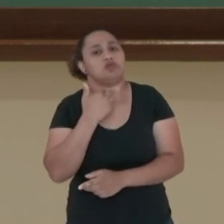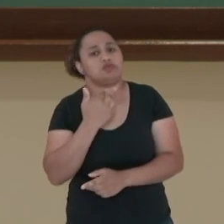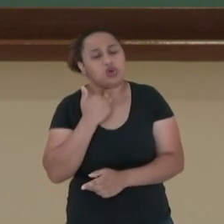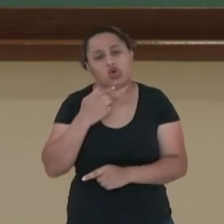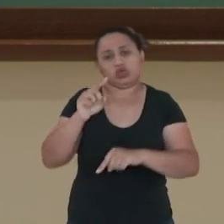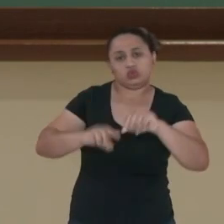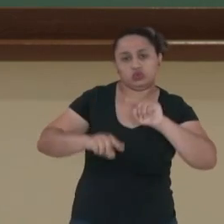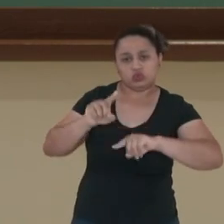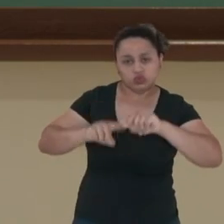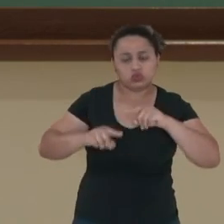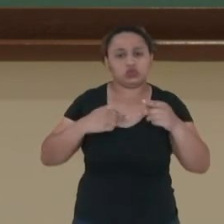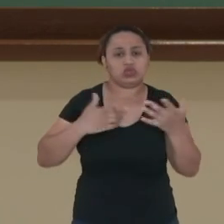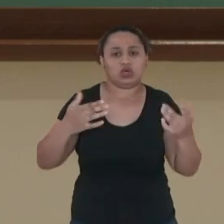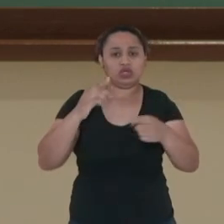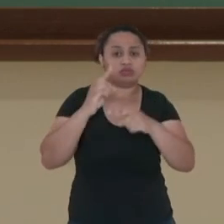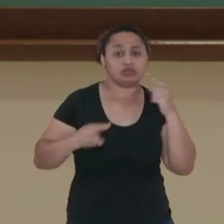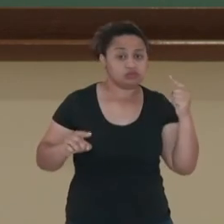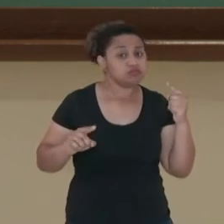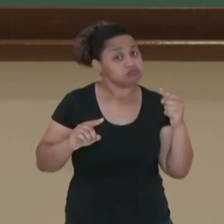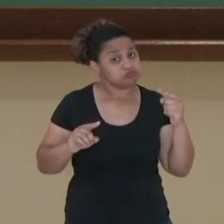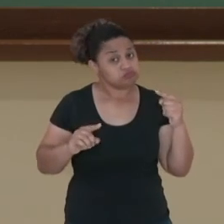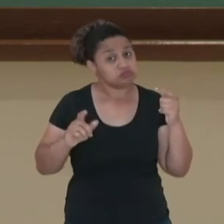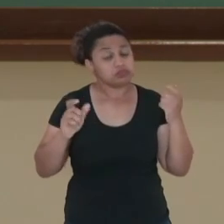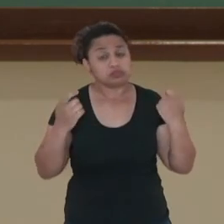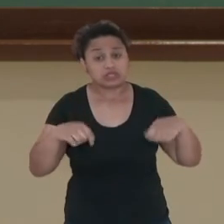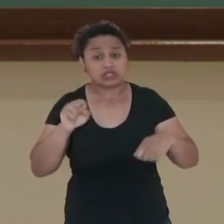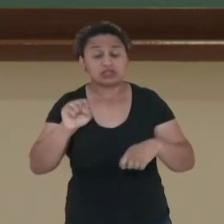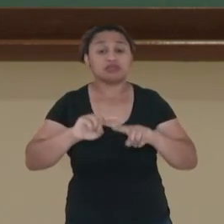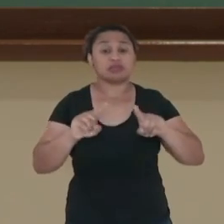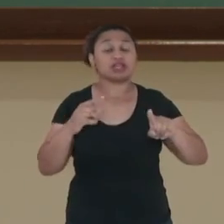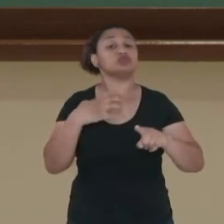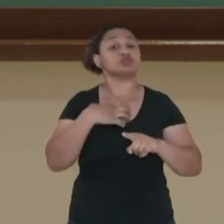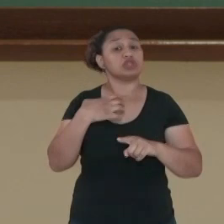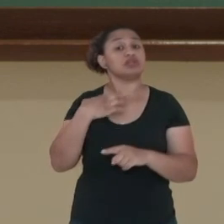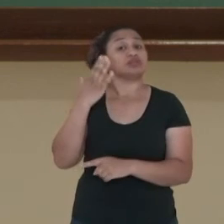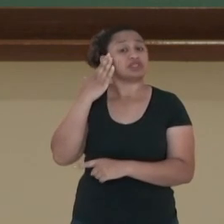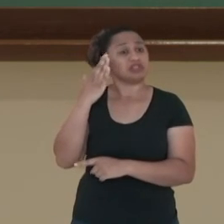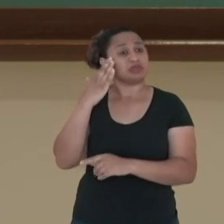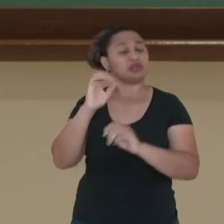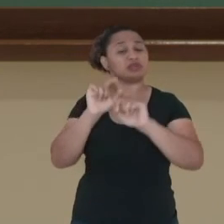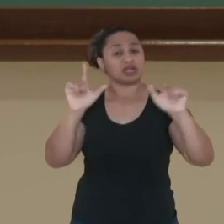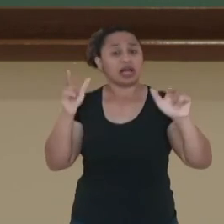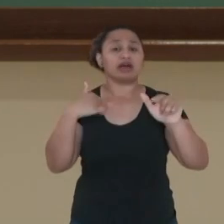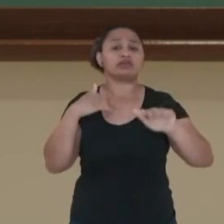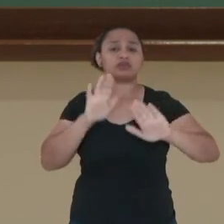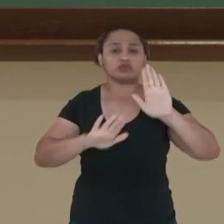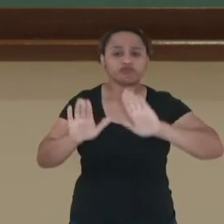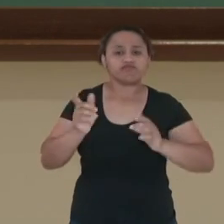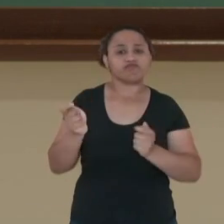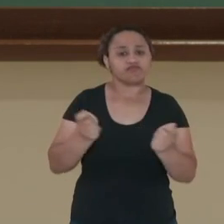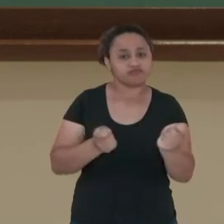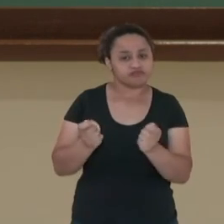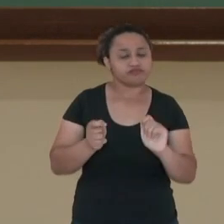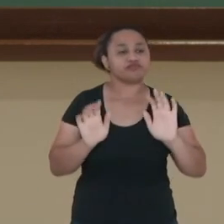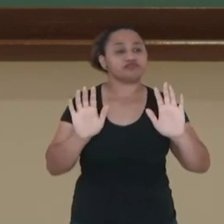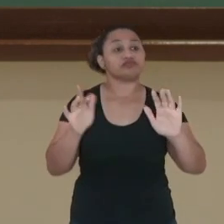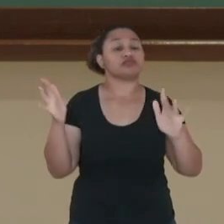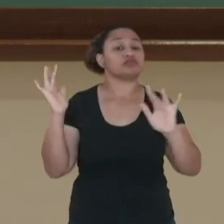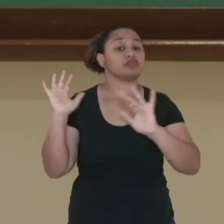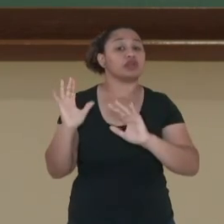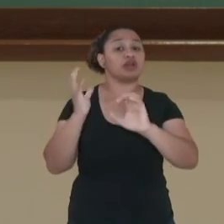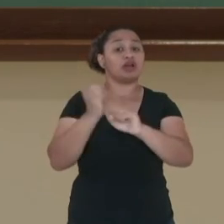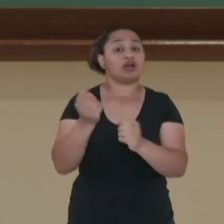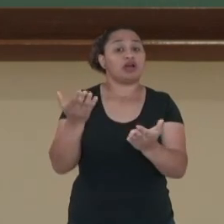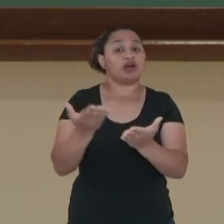produtos, né? Você não deva. Sim, a gente deve, porém de maneira consciente, ok? Então lá, gente, vamos retomar o que nós